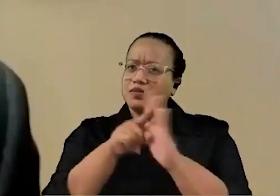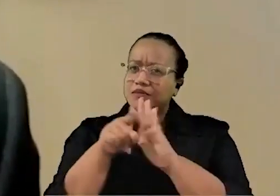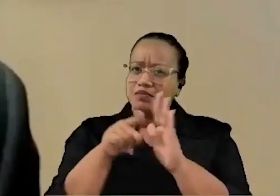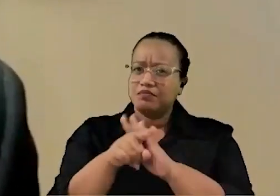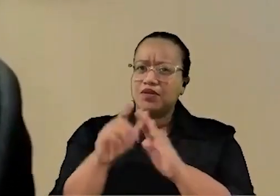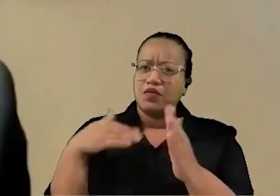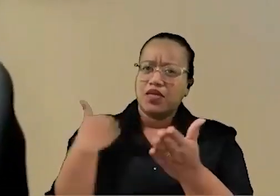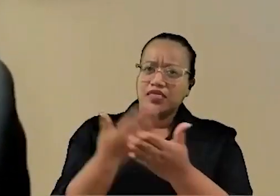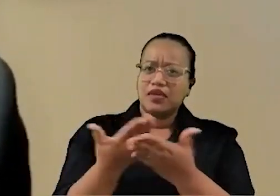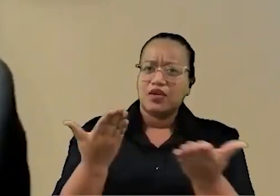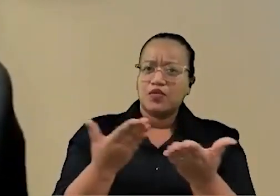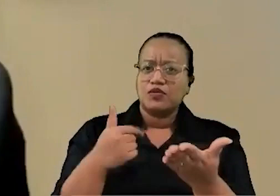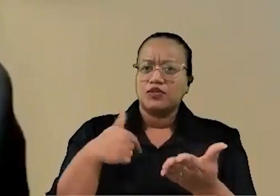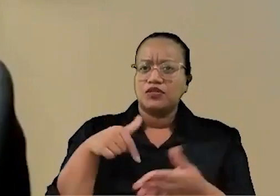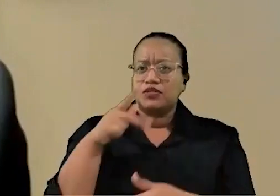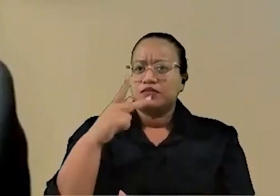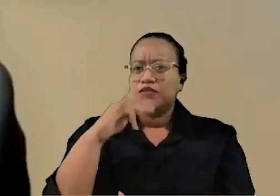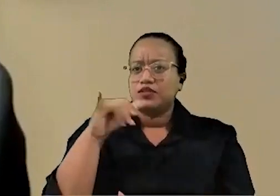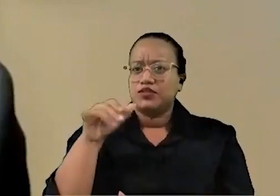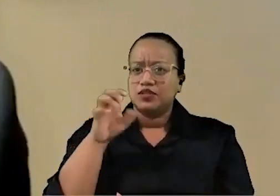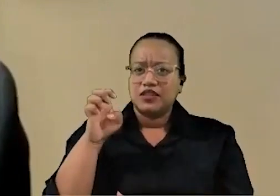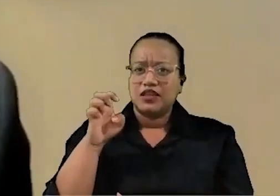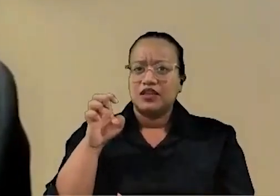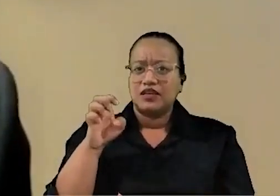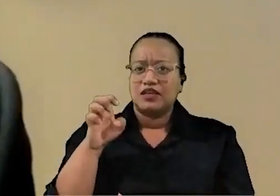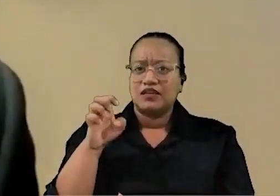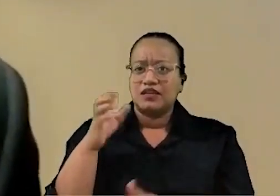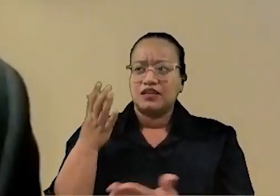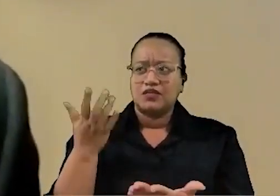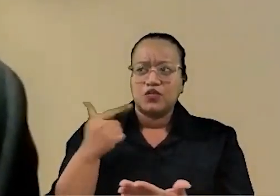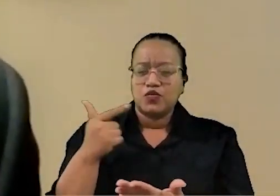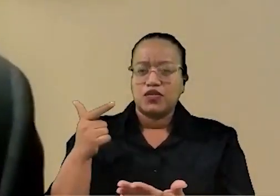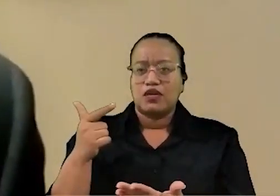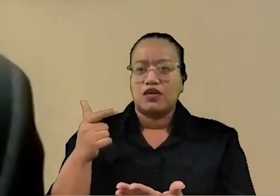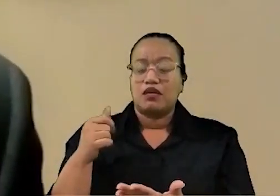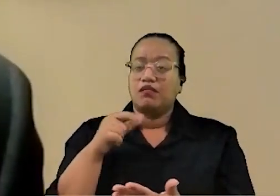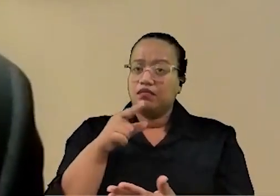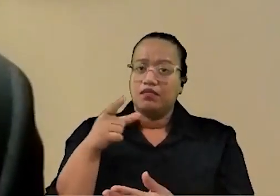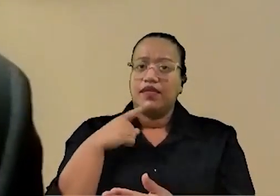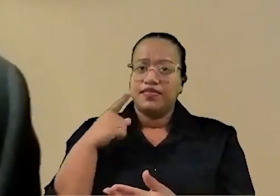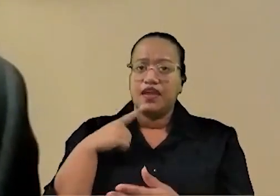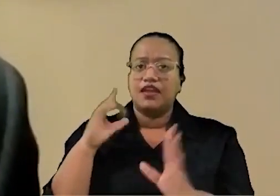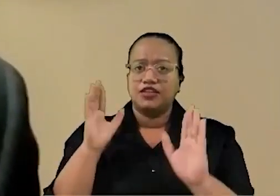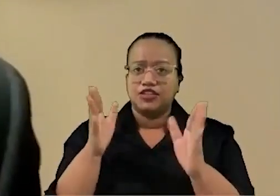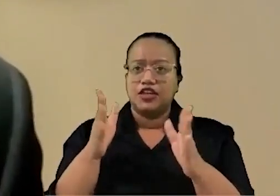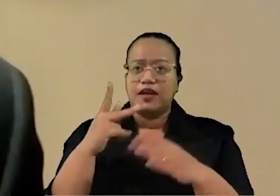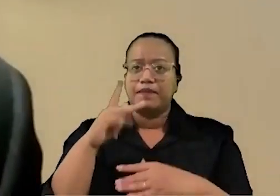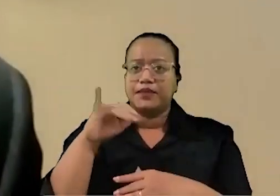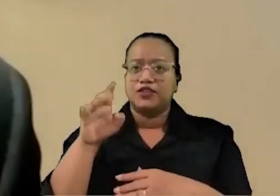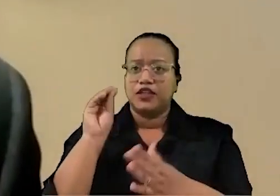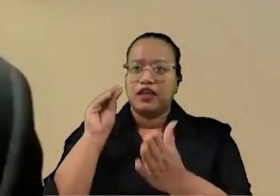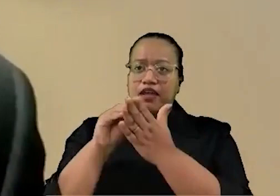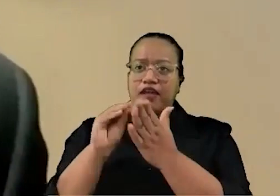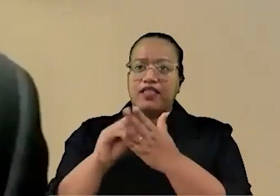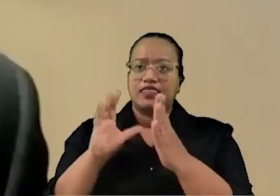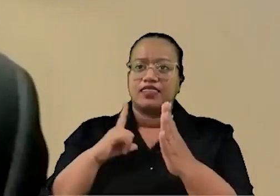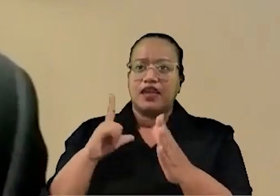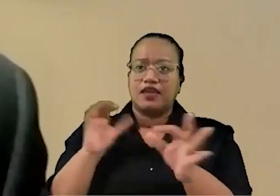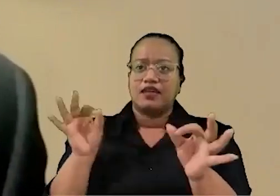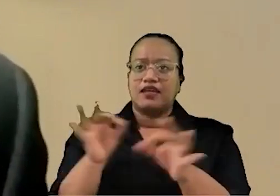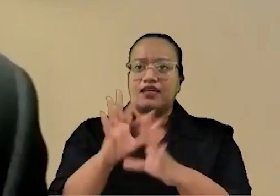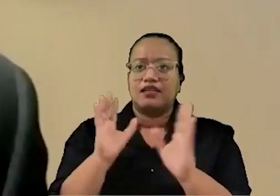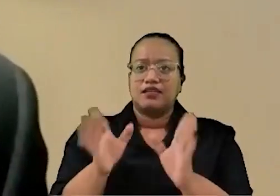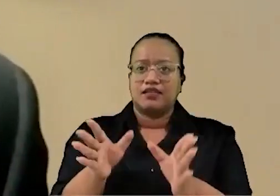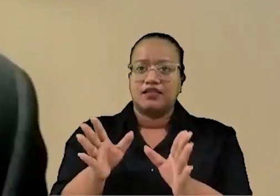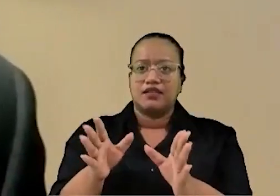e nós, na verdade, sempre tivemos isso no PJE, nós apenas não sabíamos. O PJE sempre teve as automações,